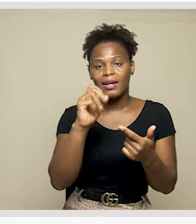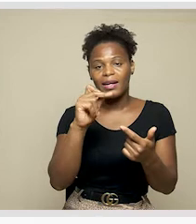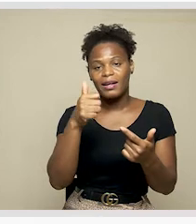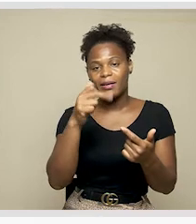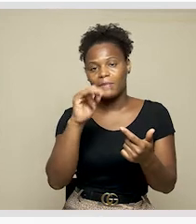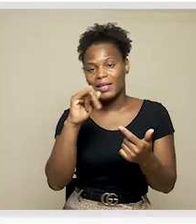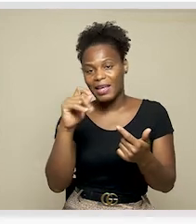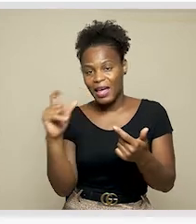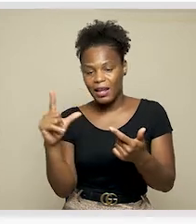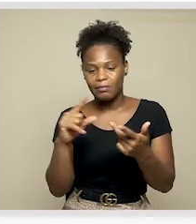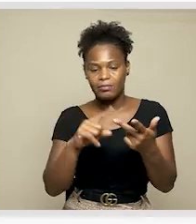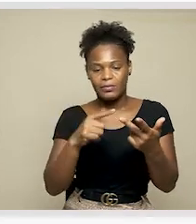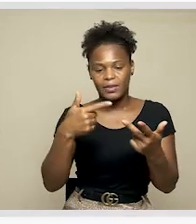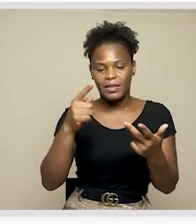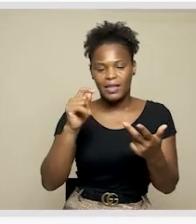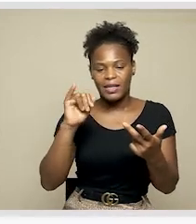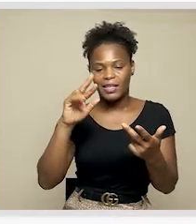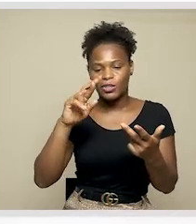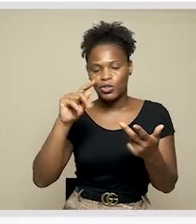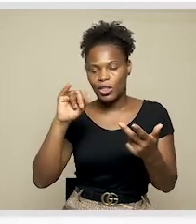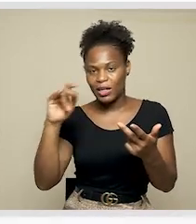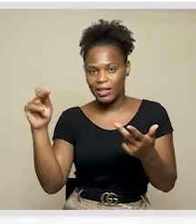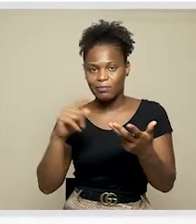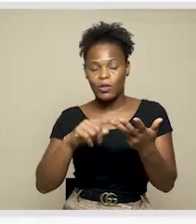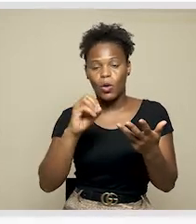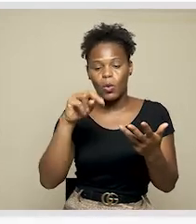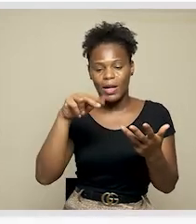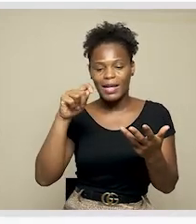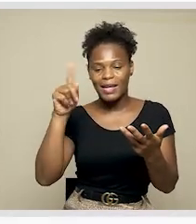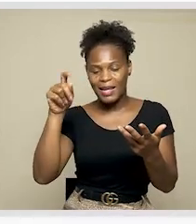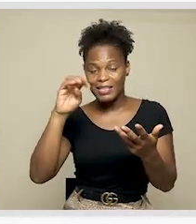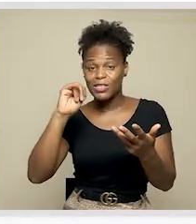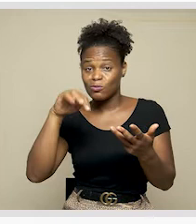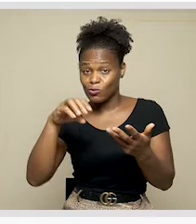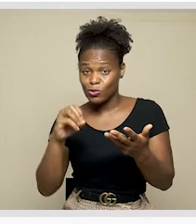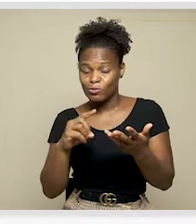Gabriel Mariano, Teixeira de Souza, Onésimo Silveira, Ovídio Martins.